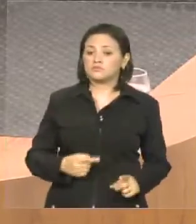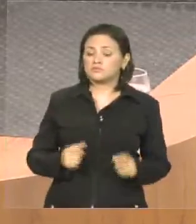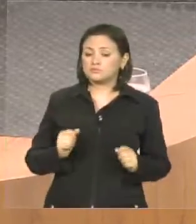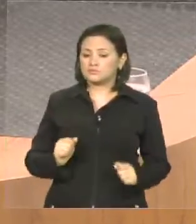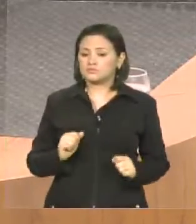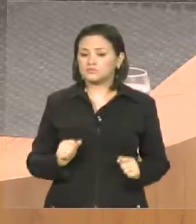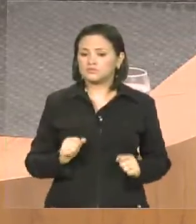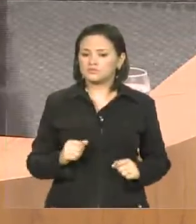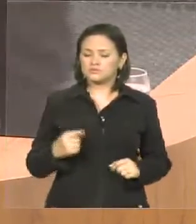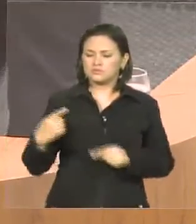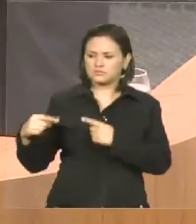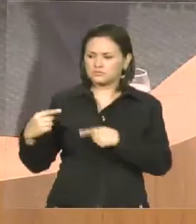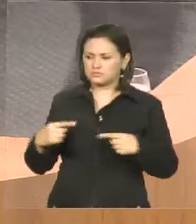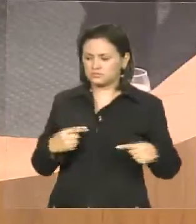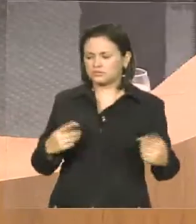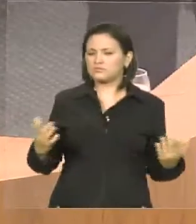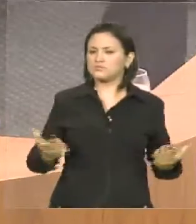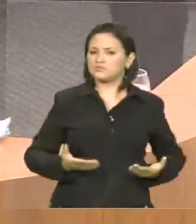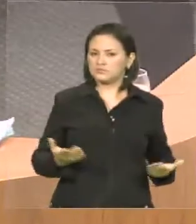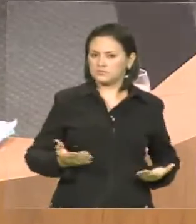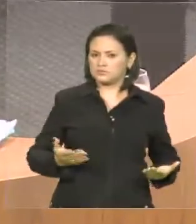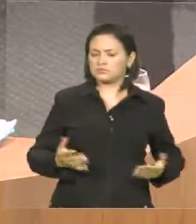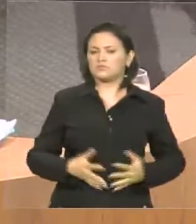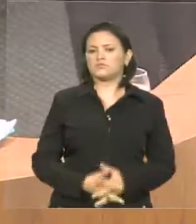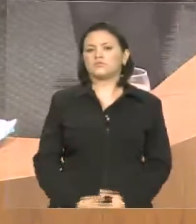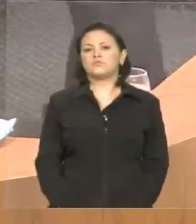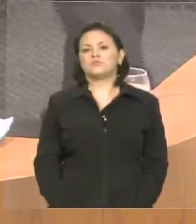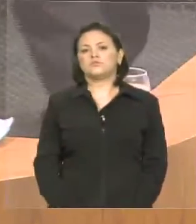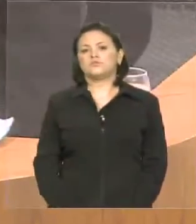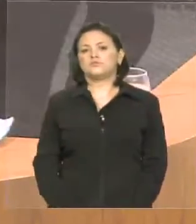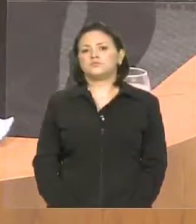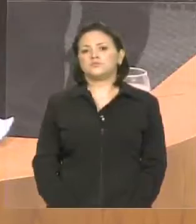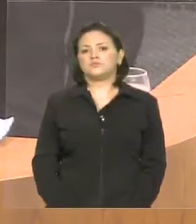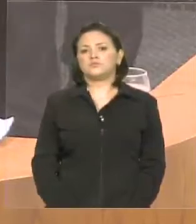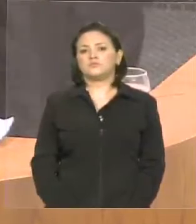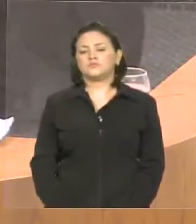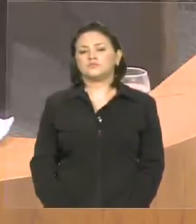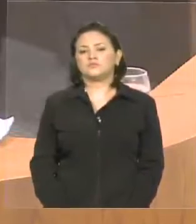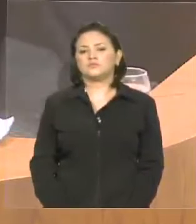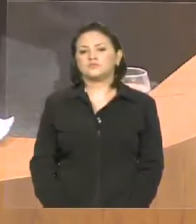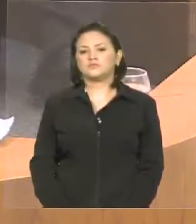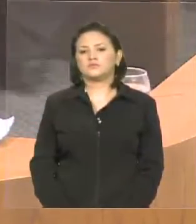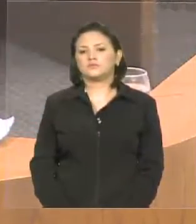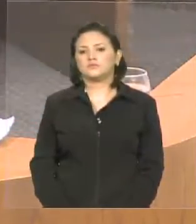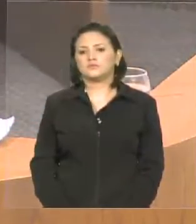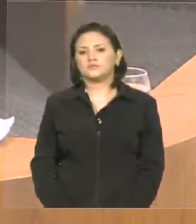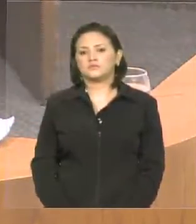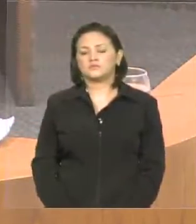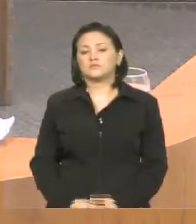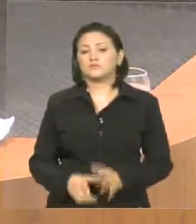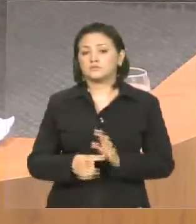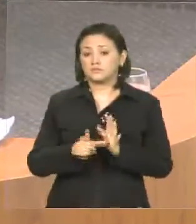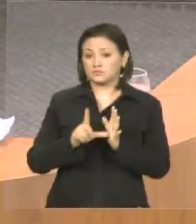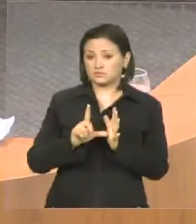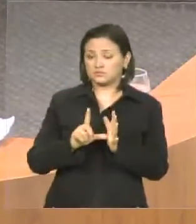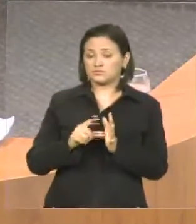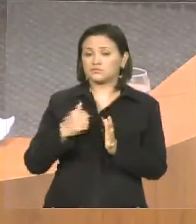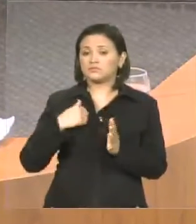esse debate aqui nesta casa. Antes de entrar no tema, eu queria aqui